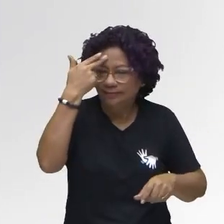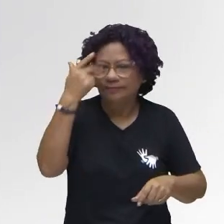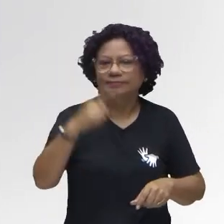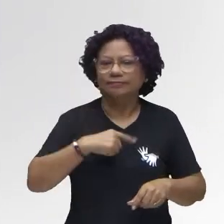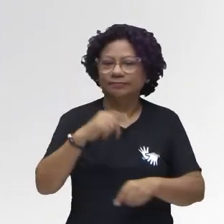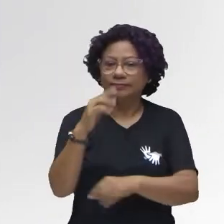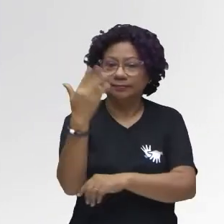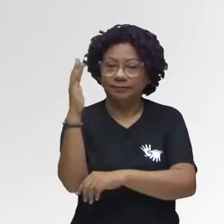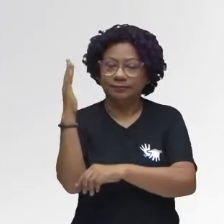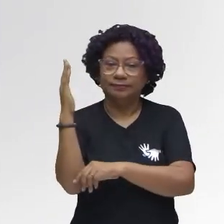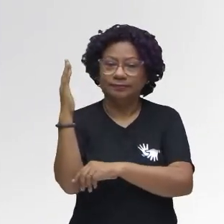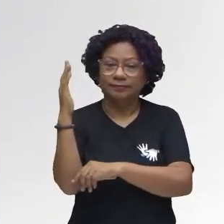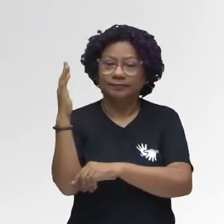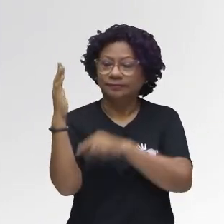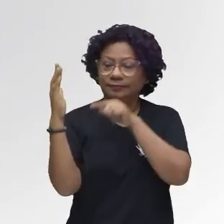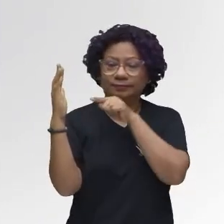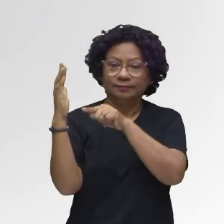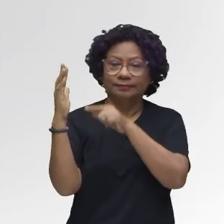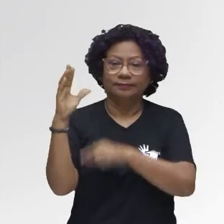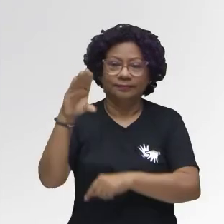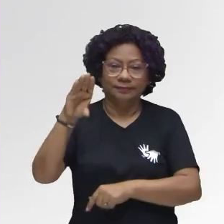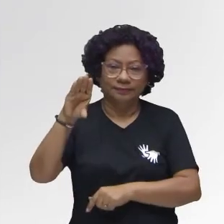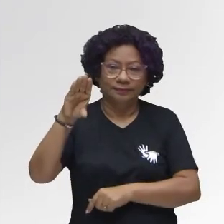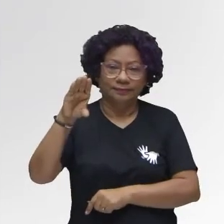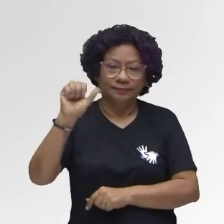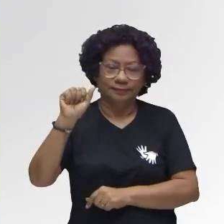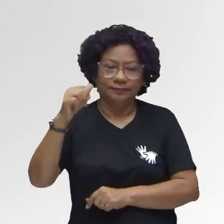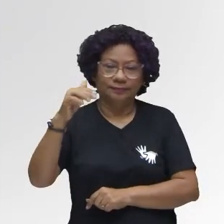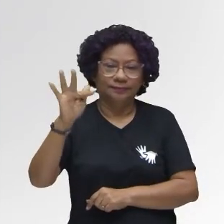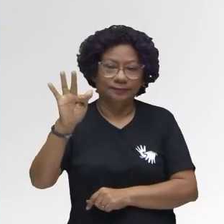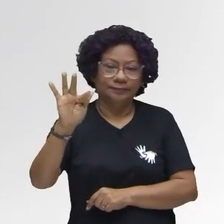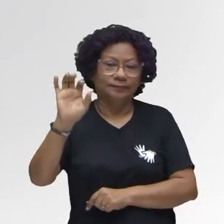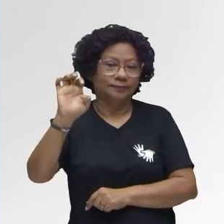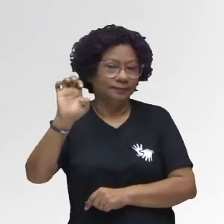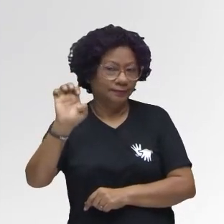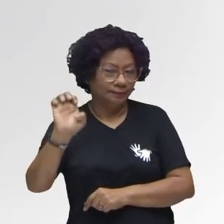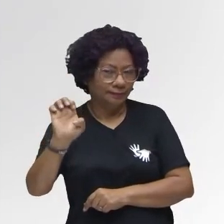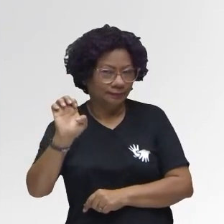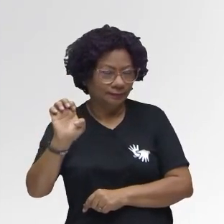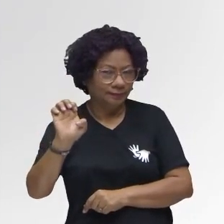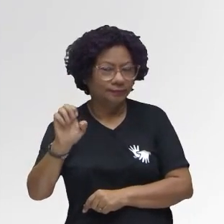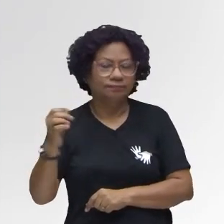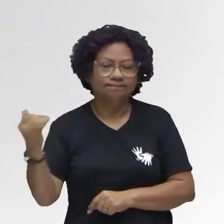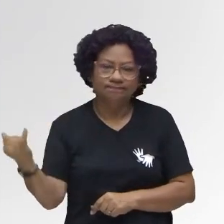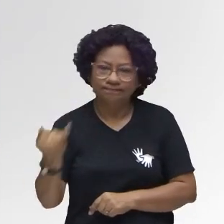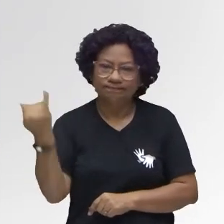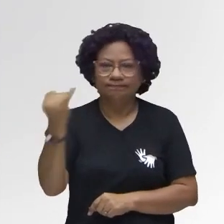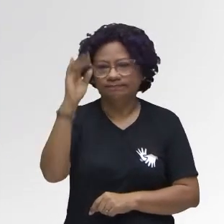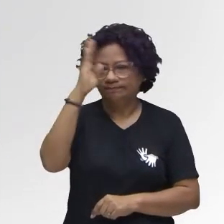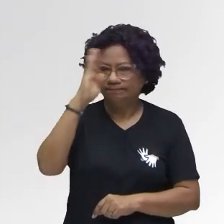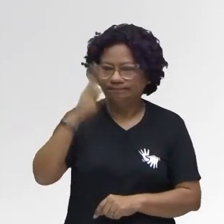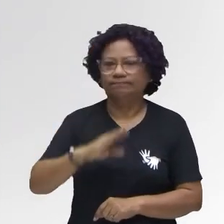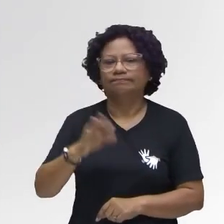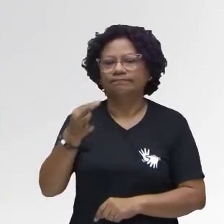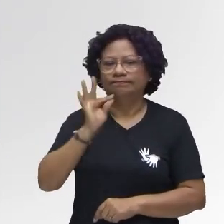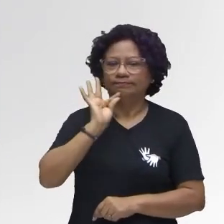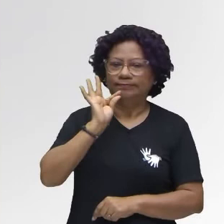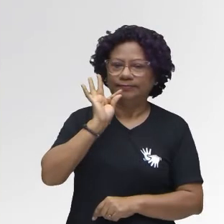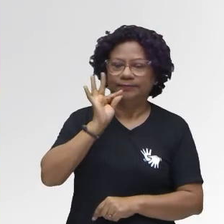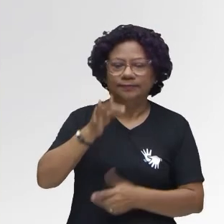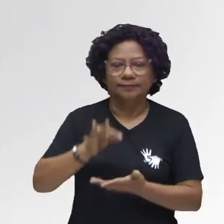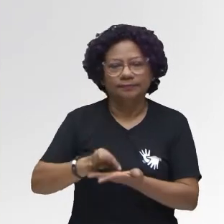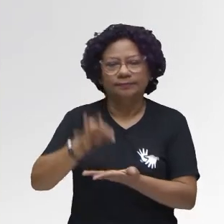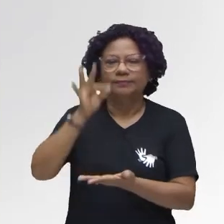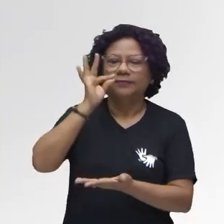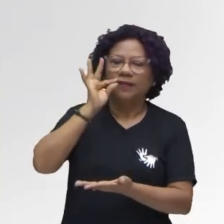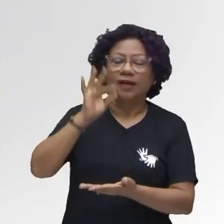maiores exportadores de café durante vários anos. Principalmente produzimos isso dentro do estado de São